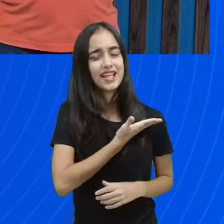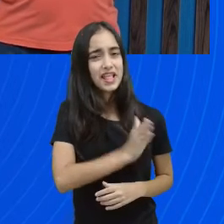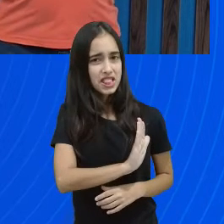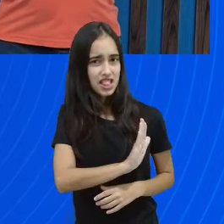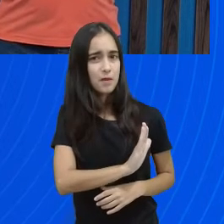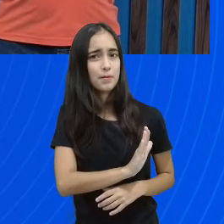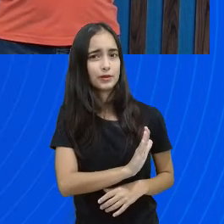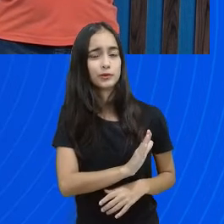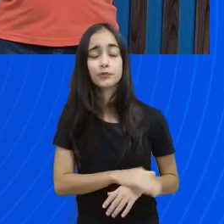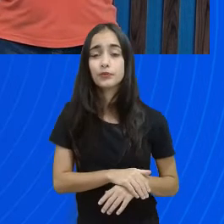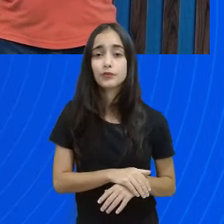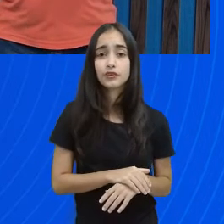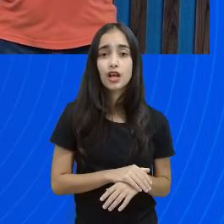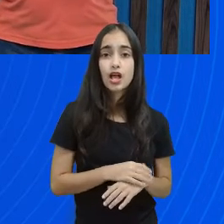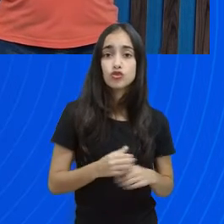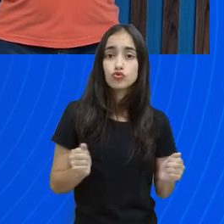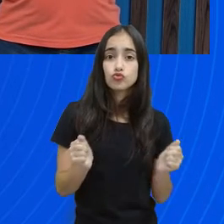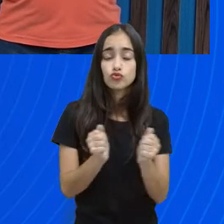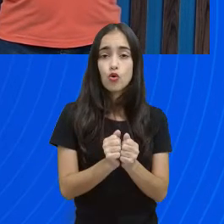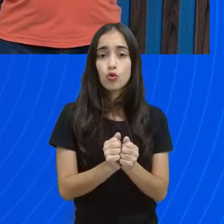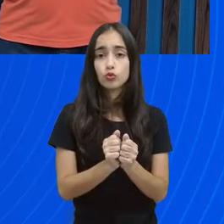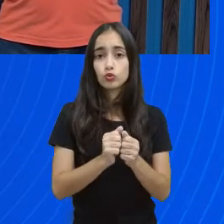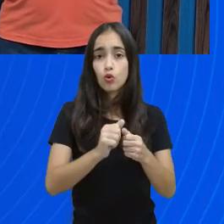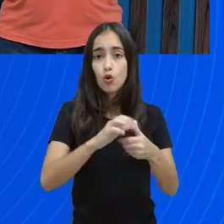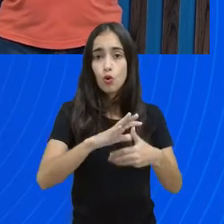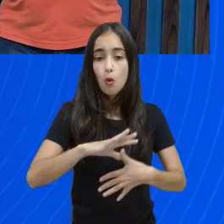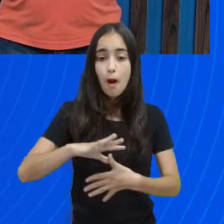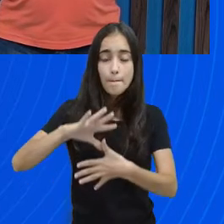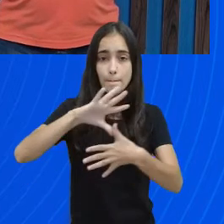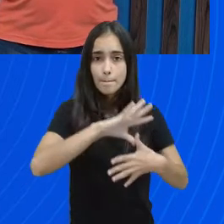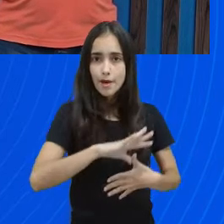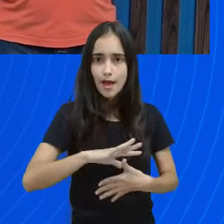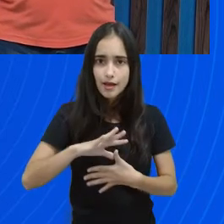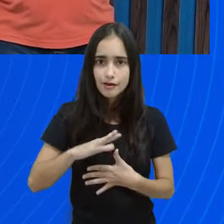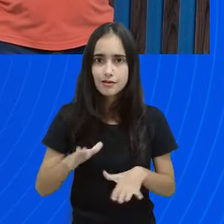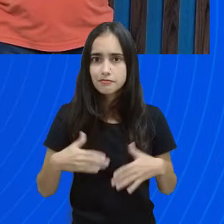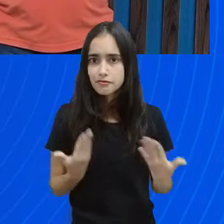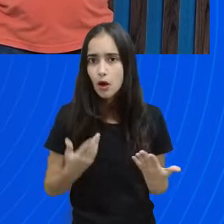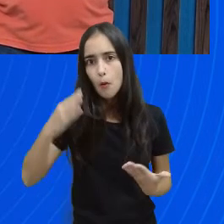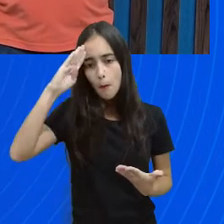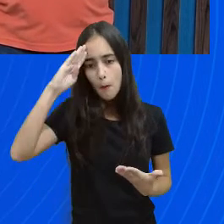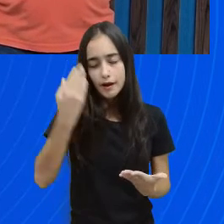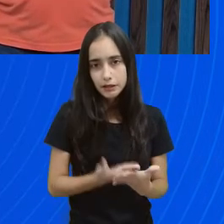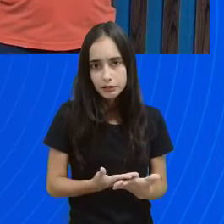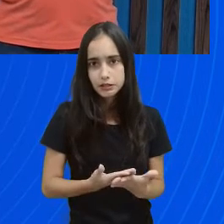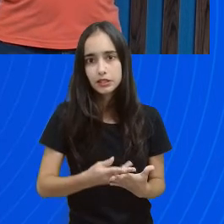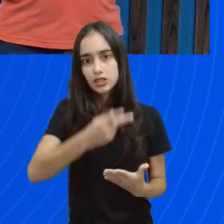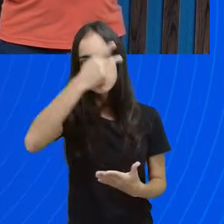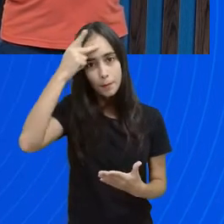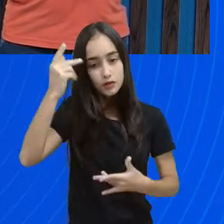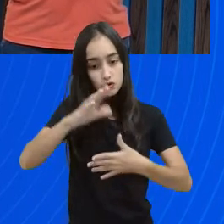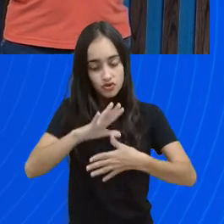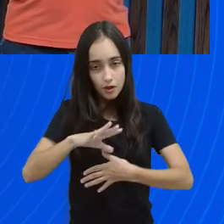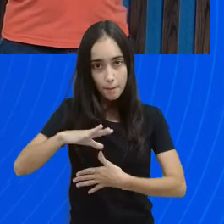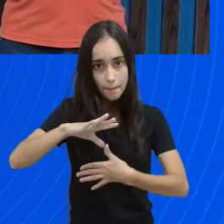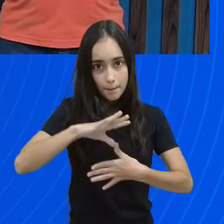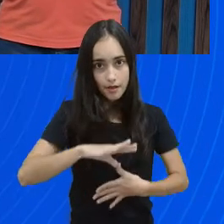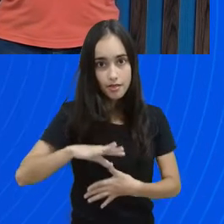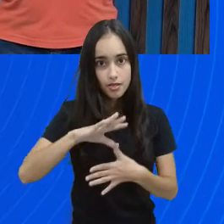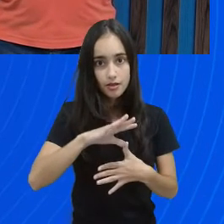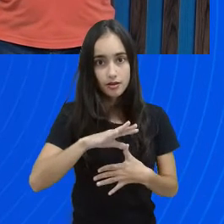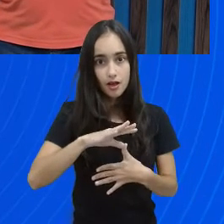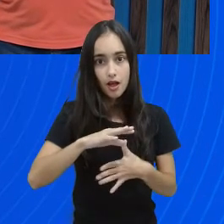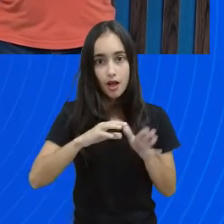Fria. Acredita-se, né, que os americanos eles lançam essas 2 bombas, né, para mostrar o